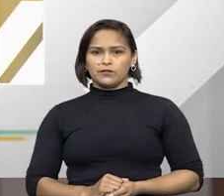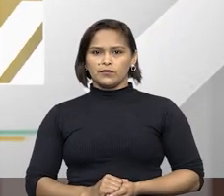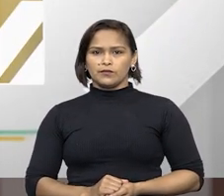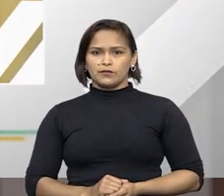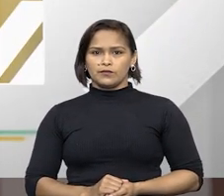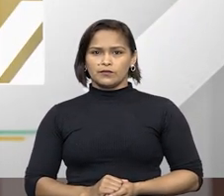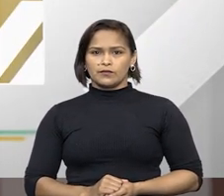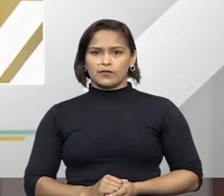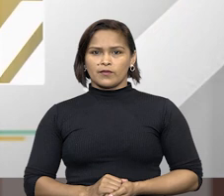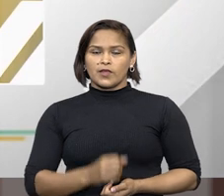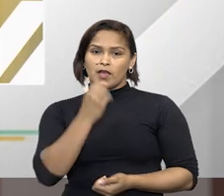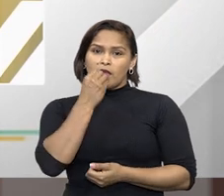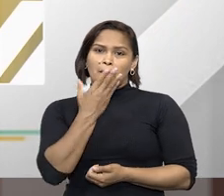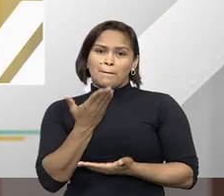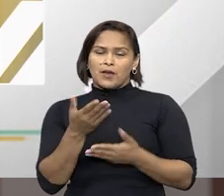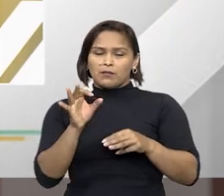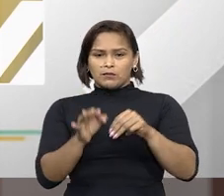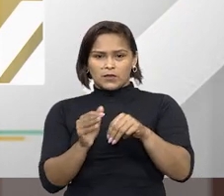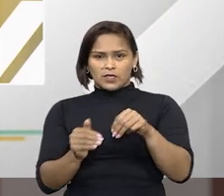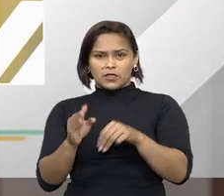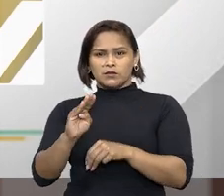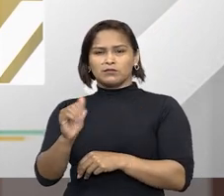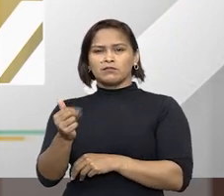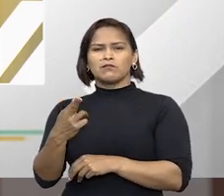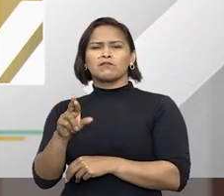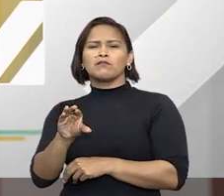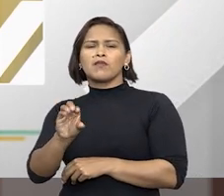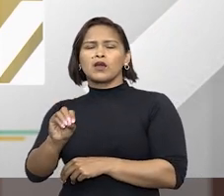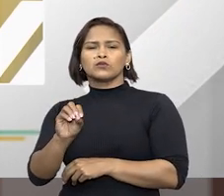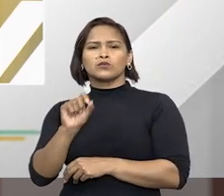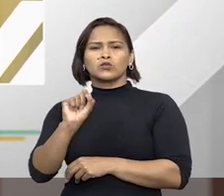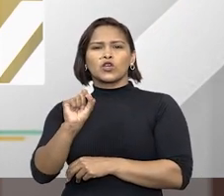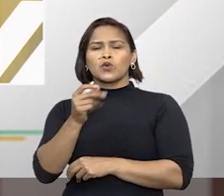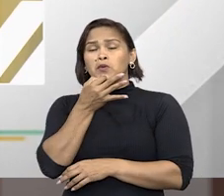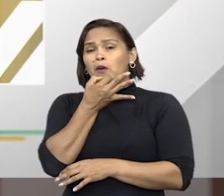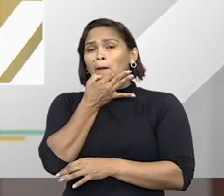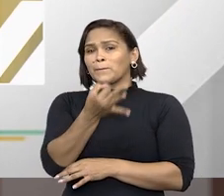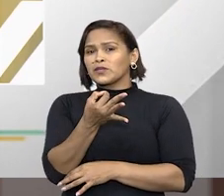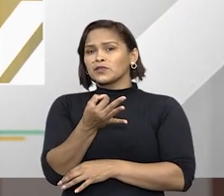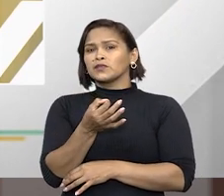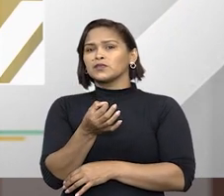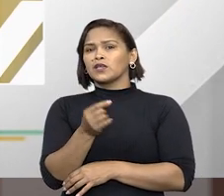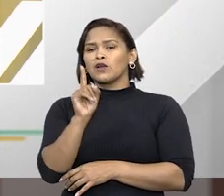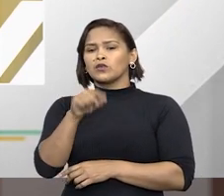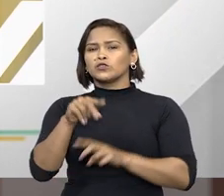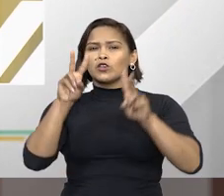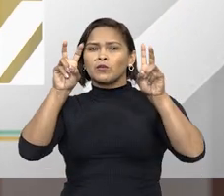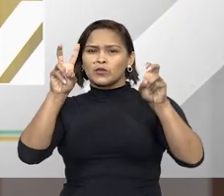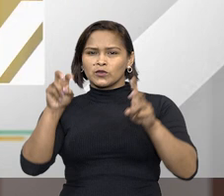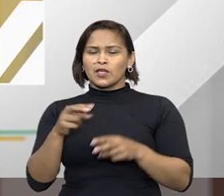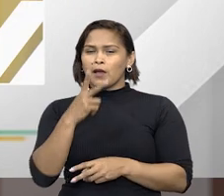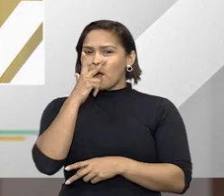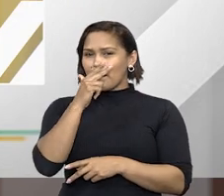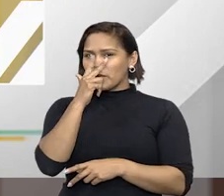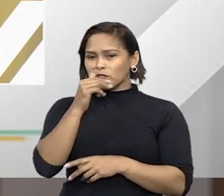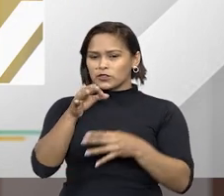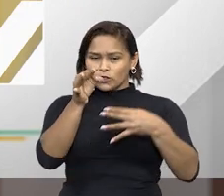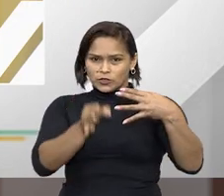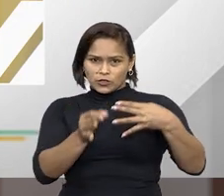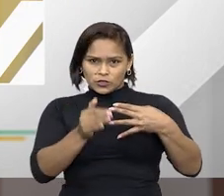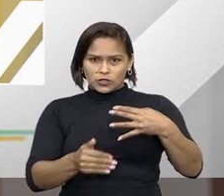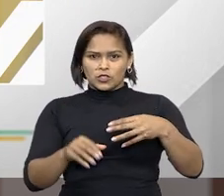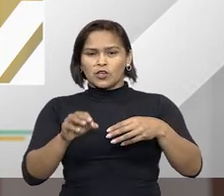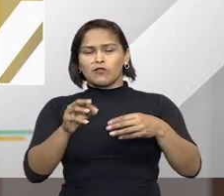Bem, ministro Barros Monteiro, e qual a opinião do senhor sobre os ritos repetitivos, dos recursos